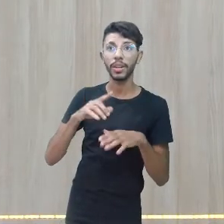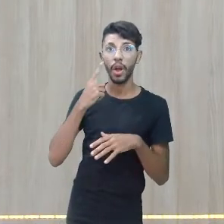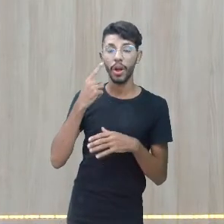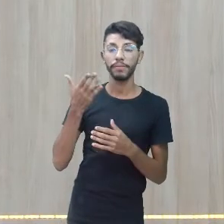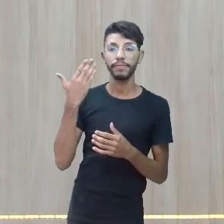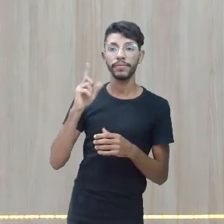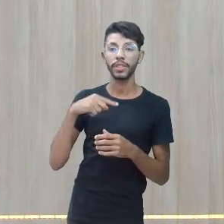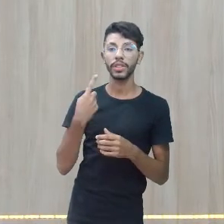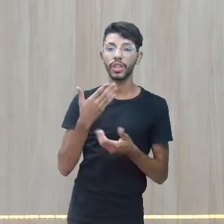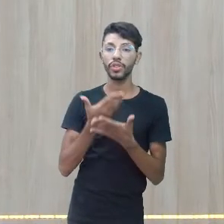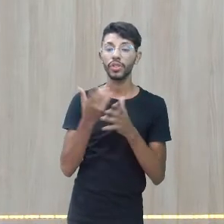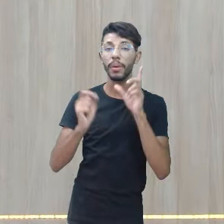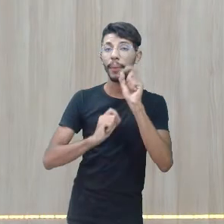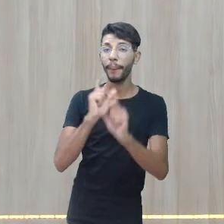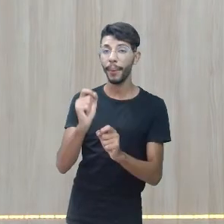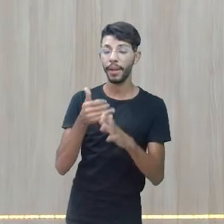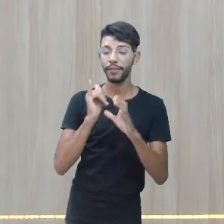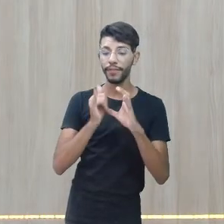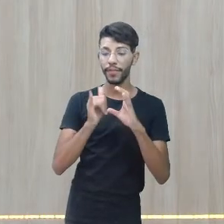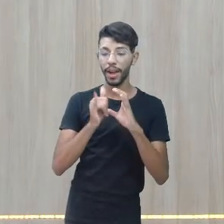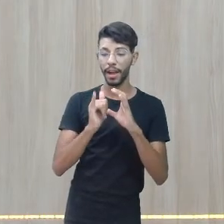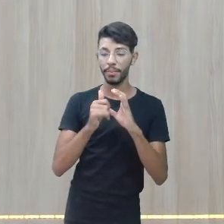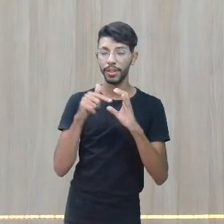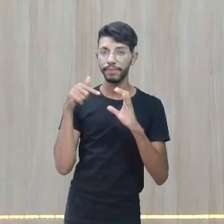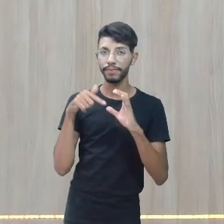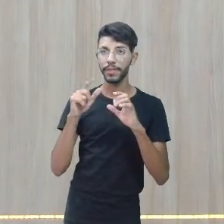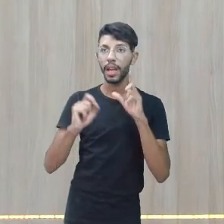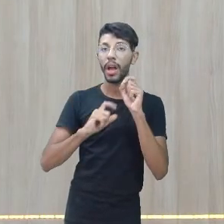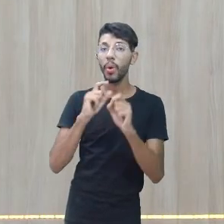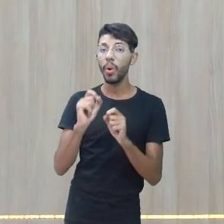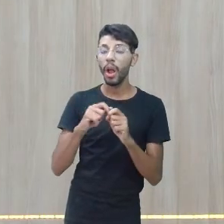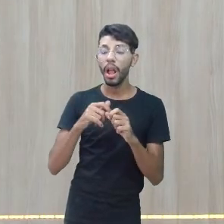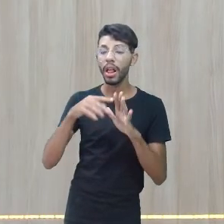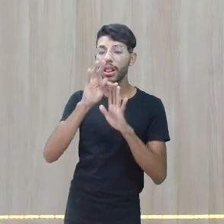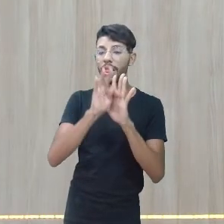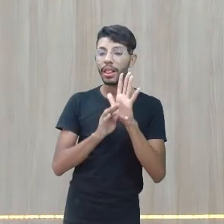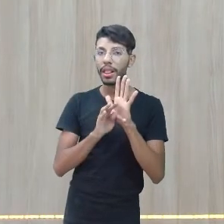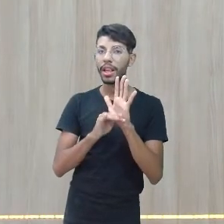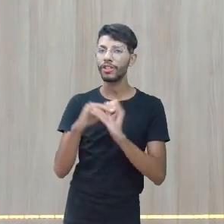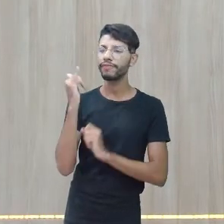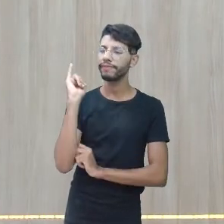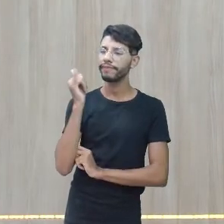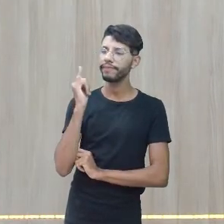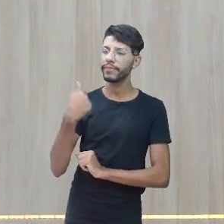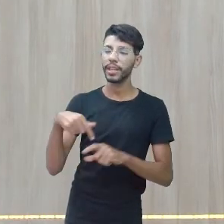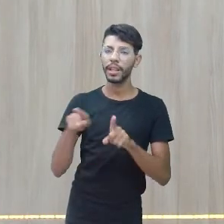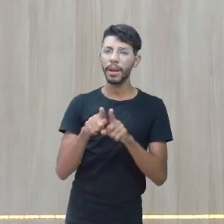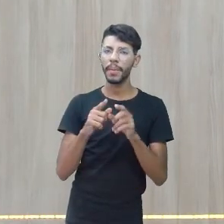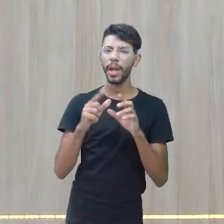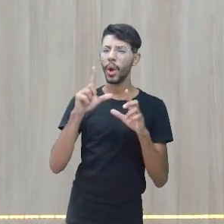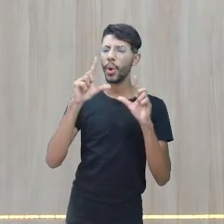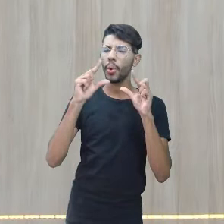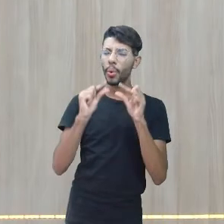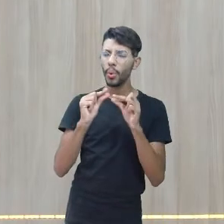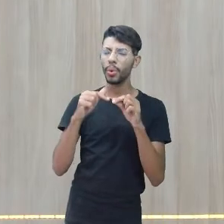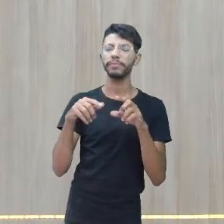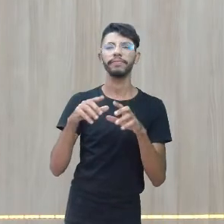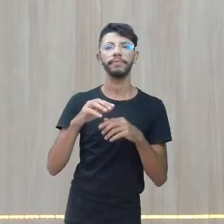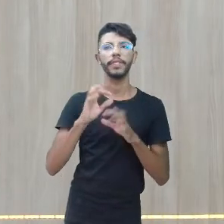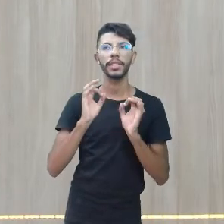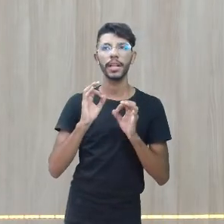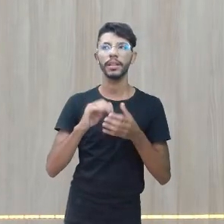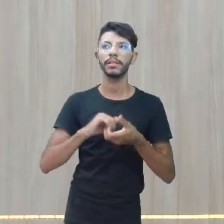vimos que a fábula é um texto narrativo, não é? Breve, popular.